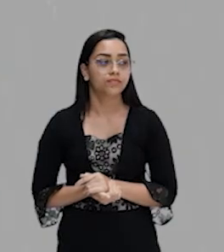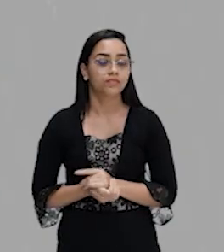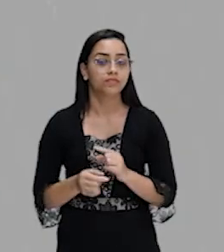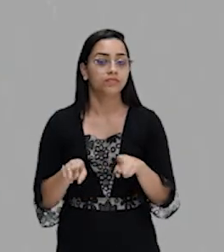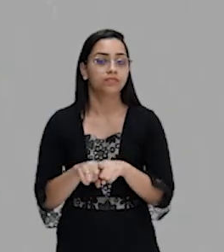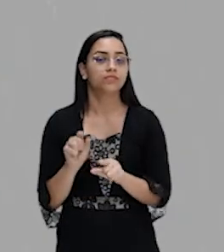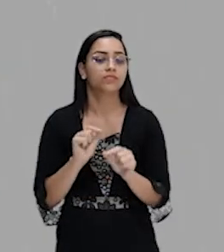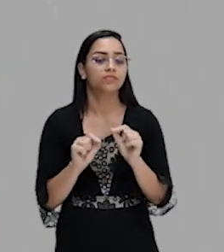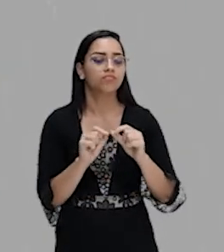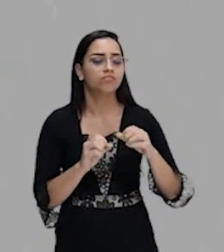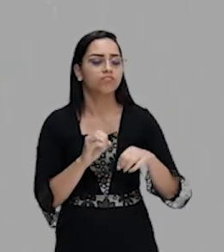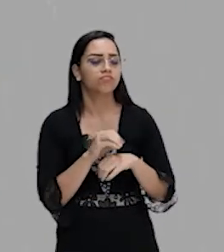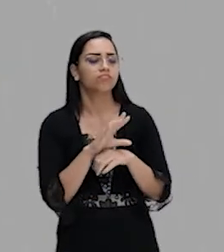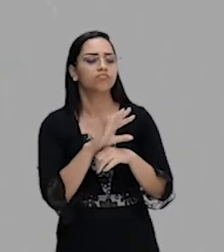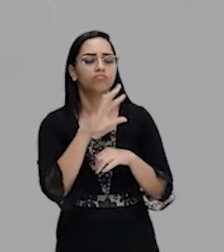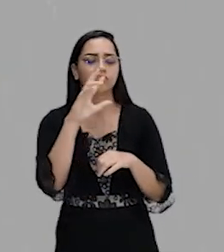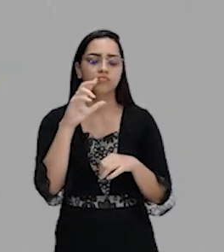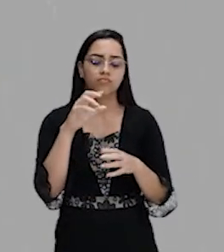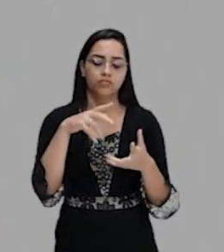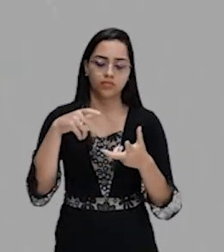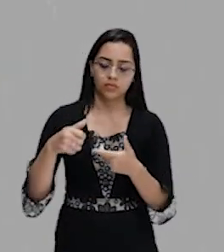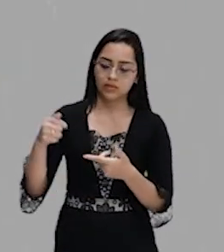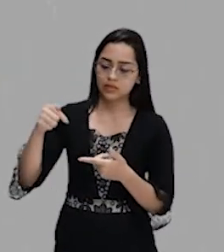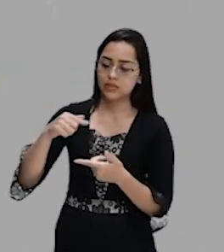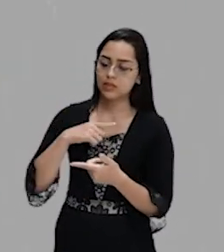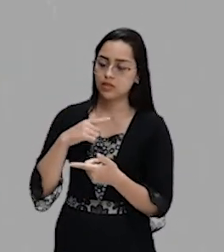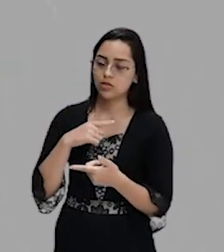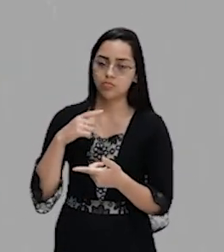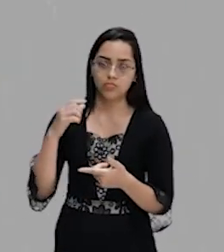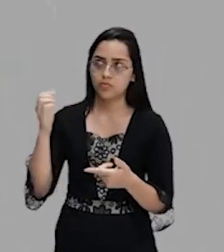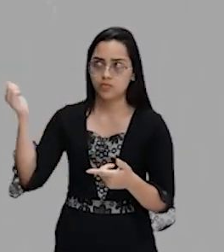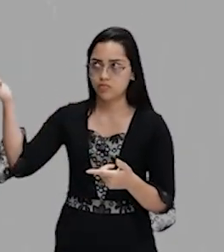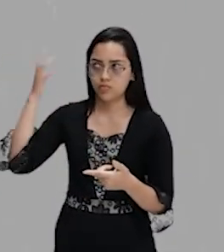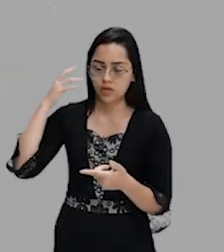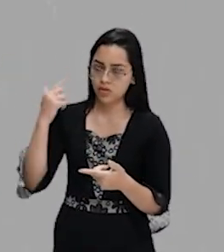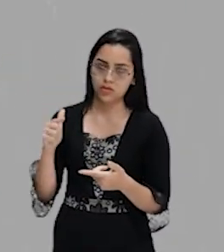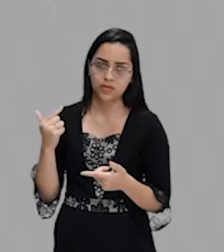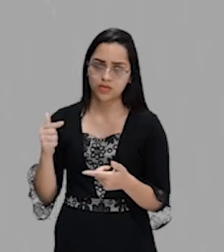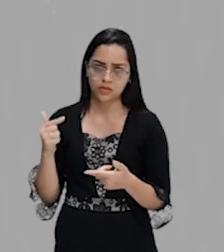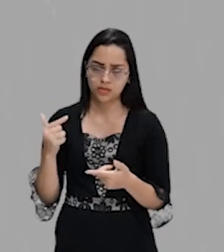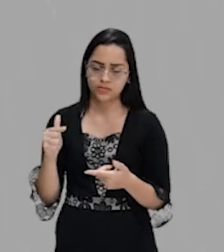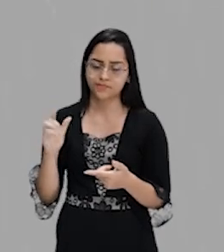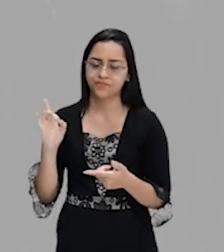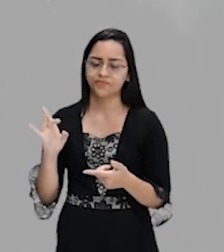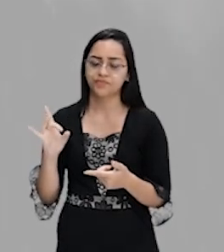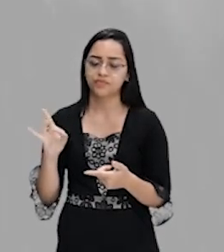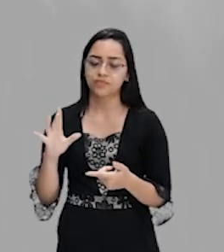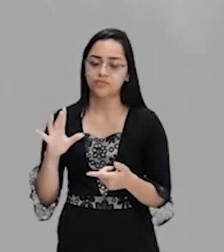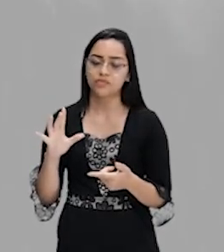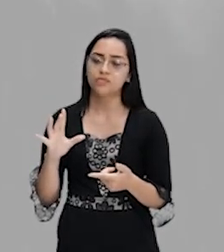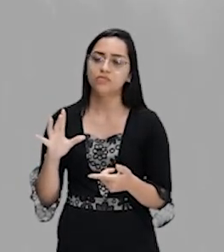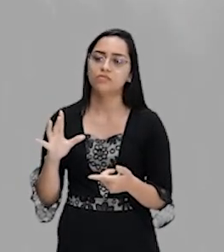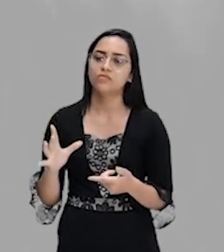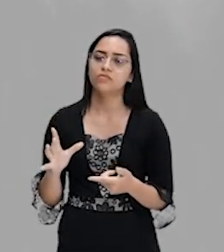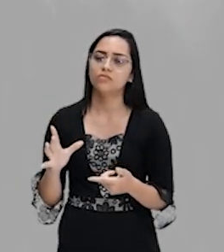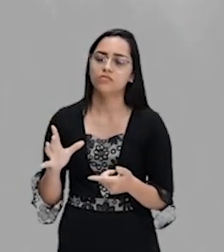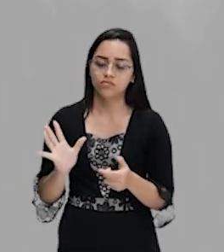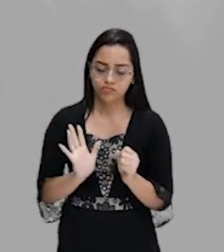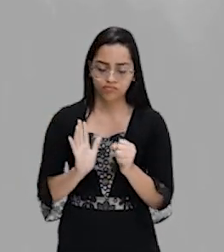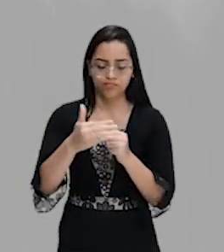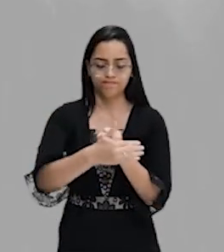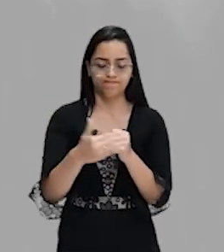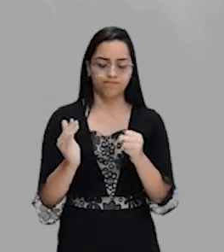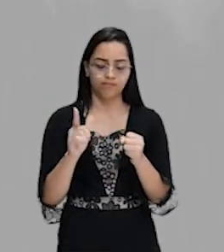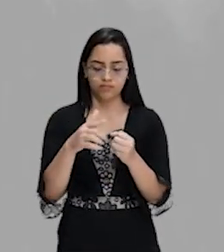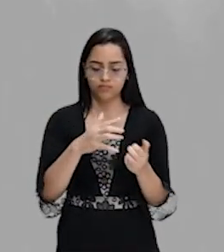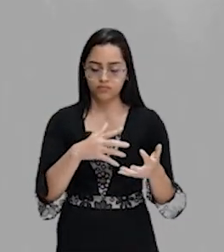que é virada para a Terra, né, a parte que é de frente para a Terra, ela não é iluminada apenas a parte que é oculta, né,